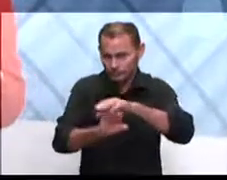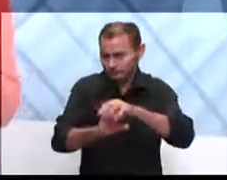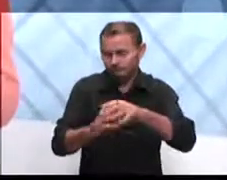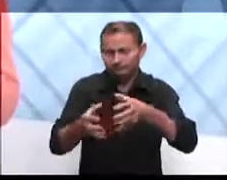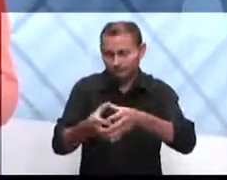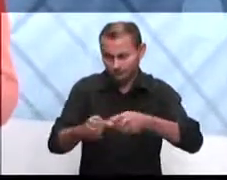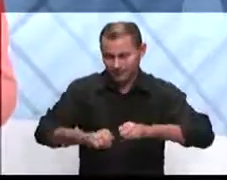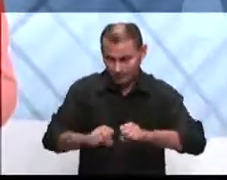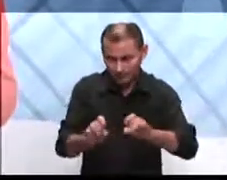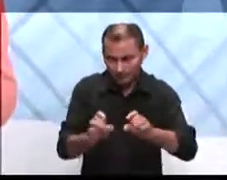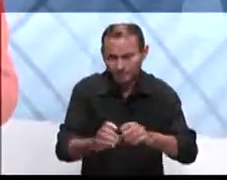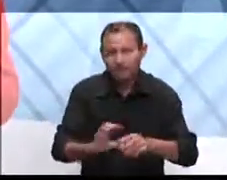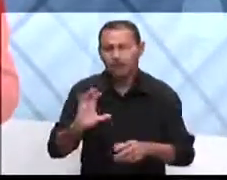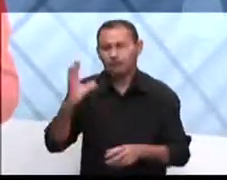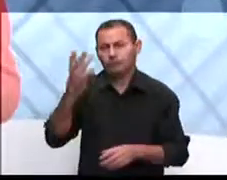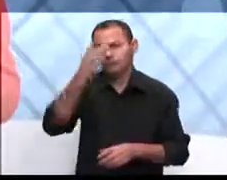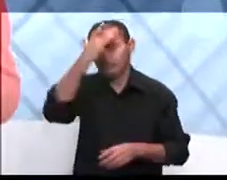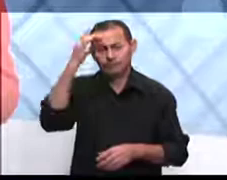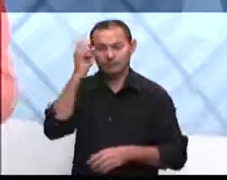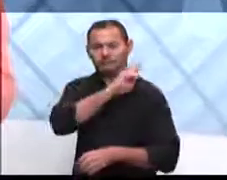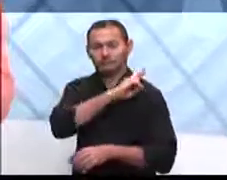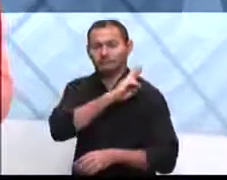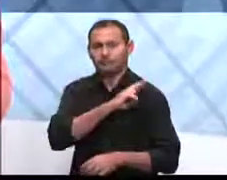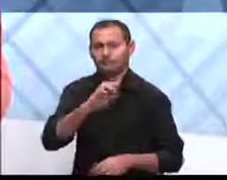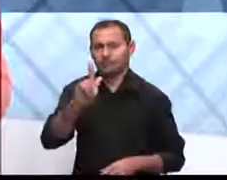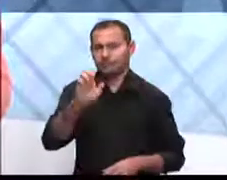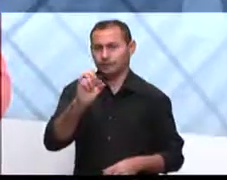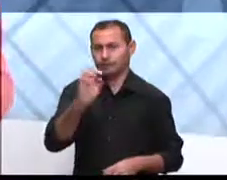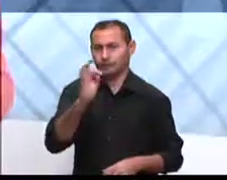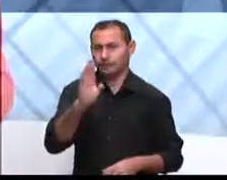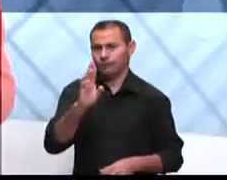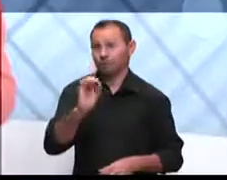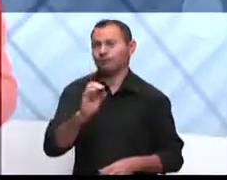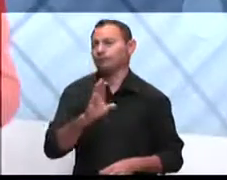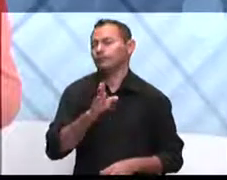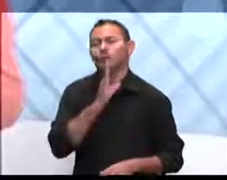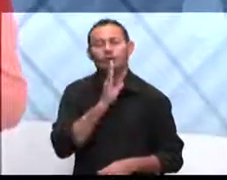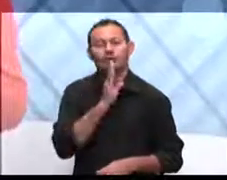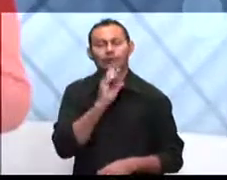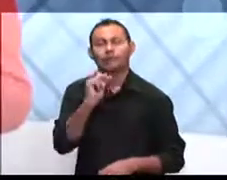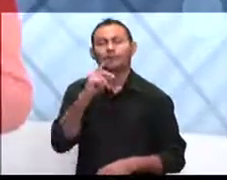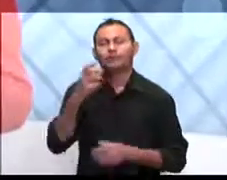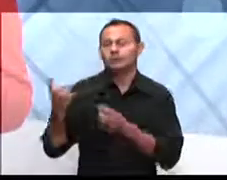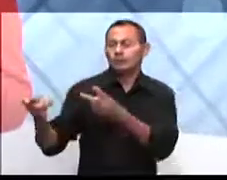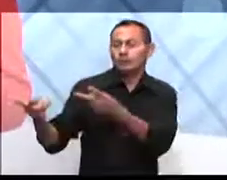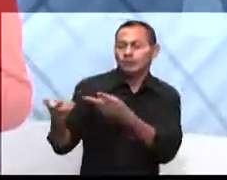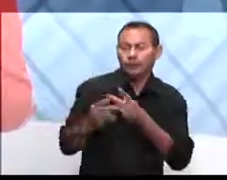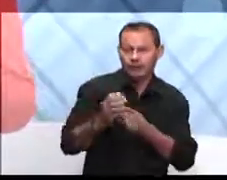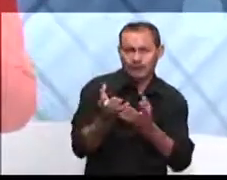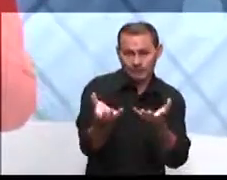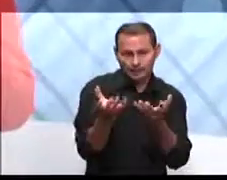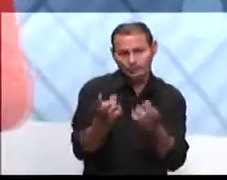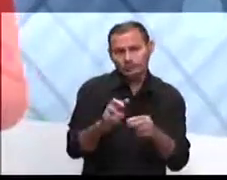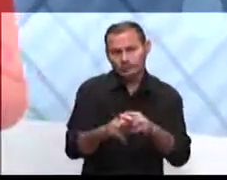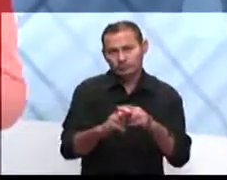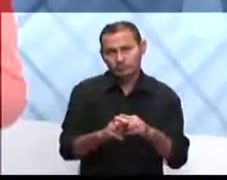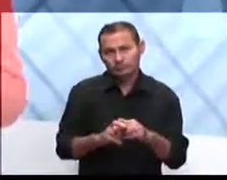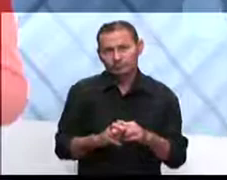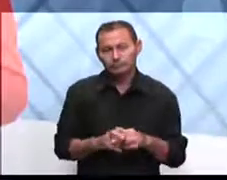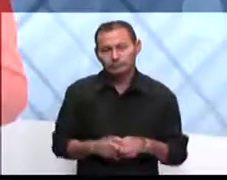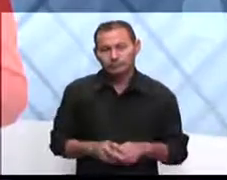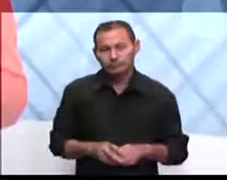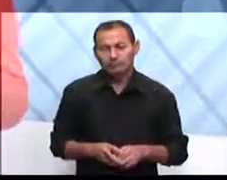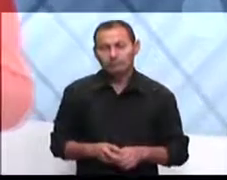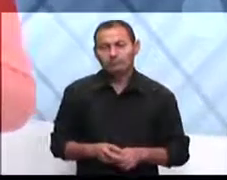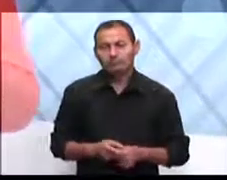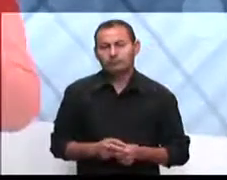acontece justamente porque o gestor, ele não conhece o que o seu cliente quer. Em função disso,